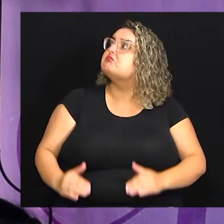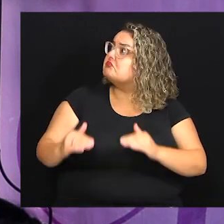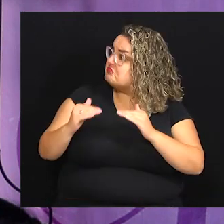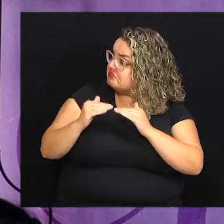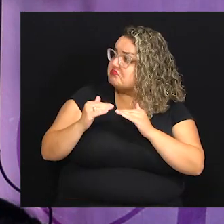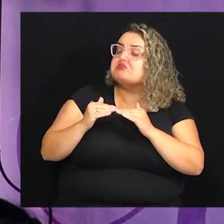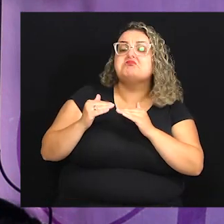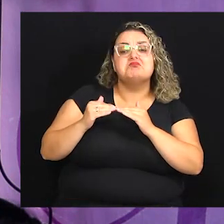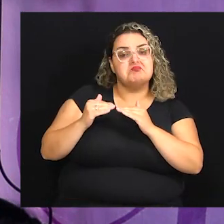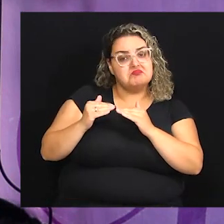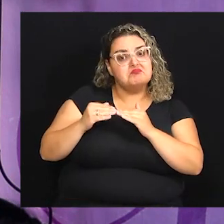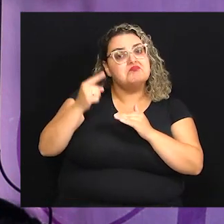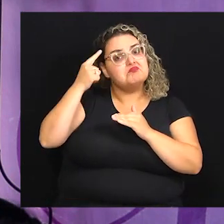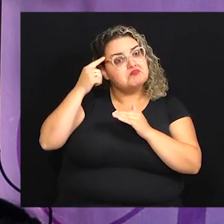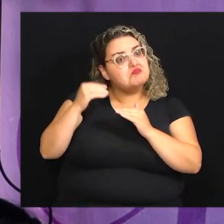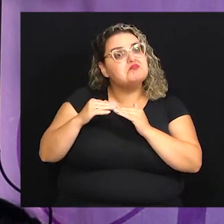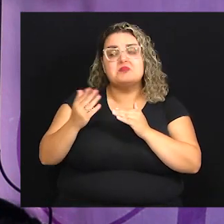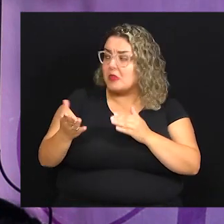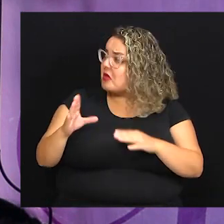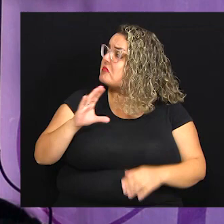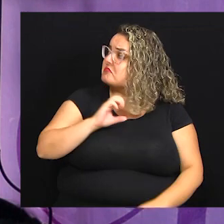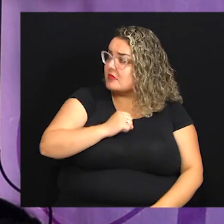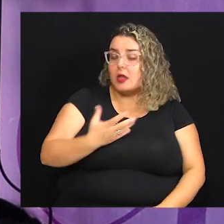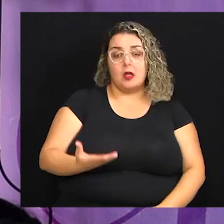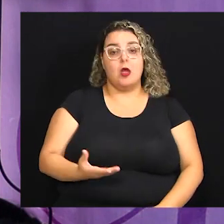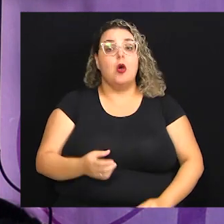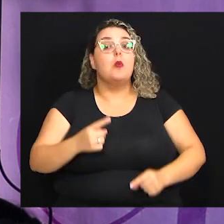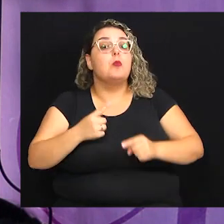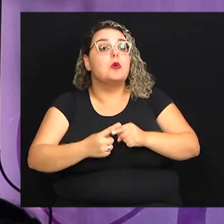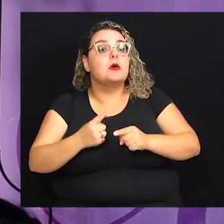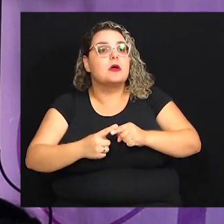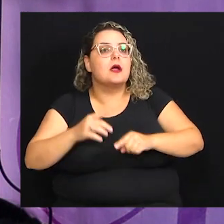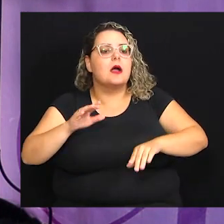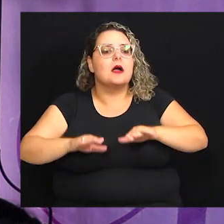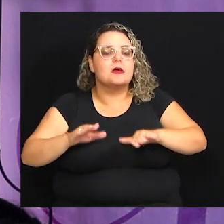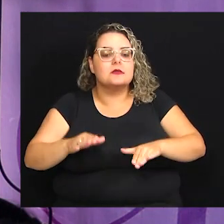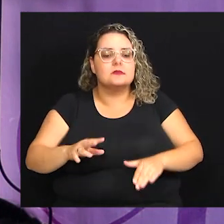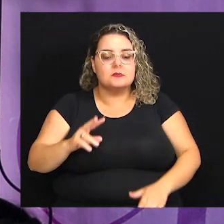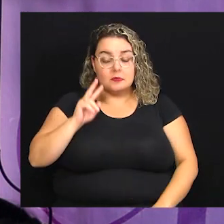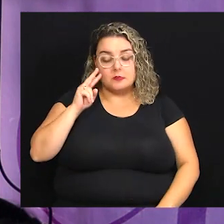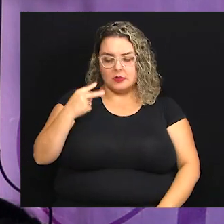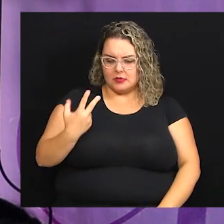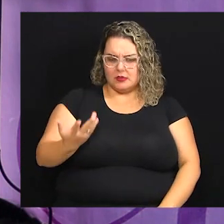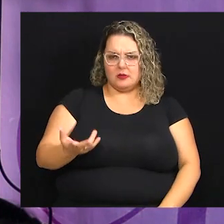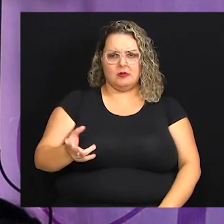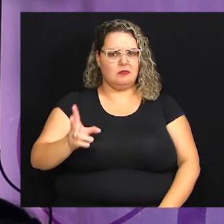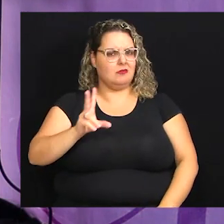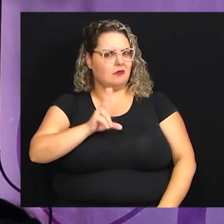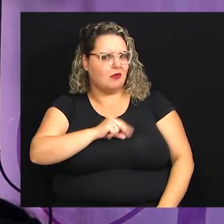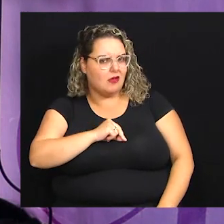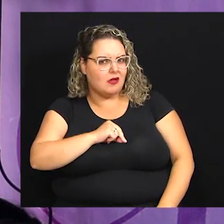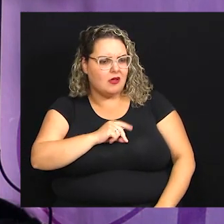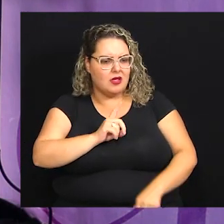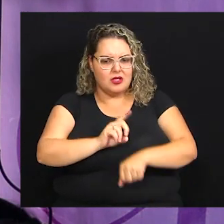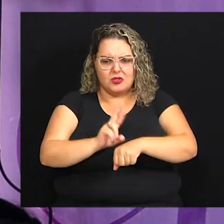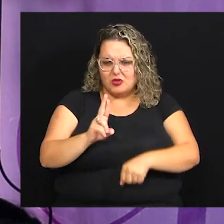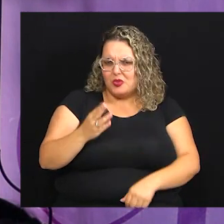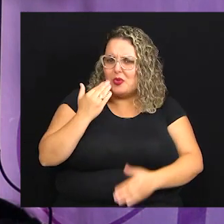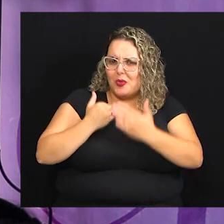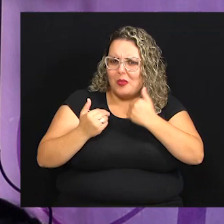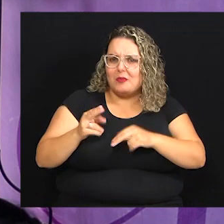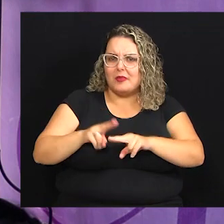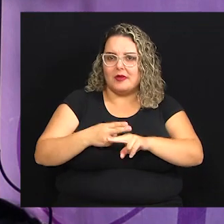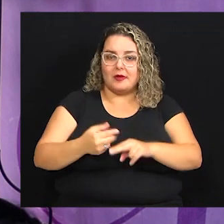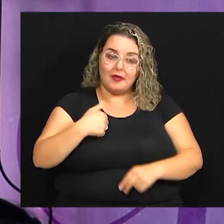todo Me sentido. permito, entendeu? Eu posso, Gostei. porque às vezes as pessoas me veem, né? Nossa, doutora, come chocolate.